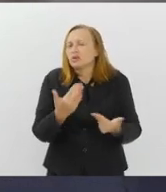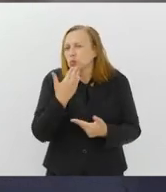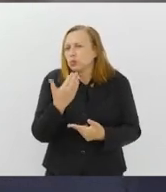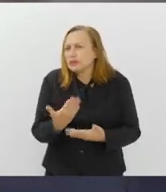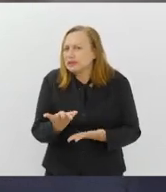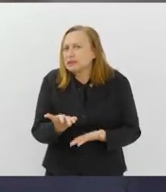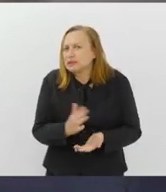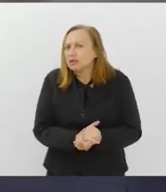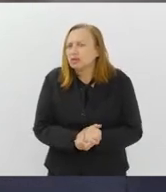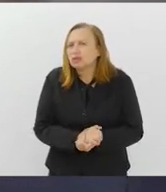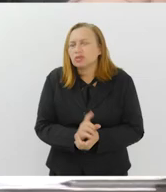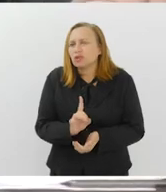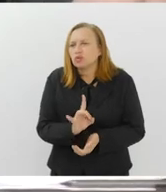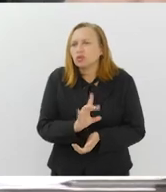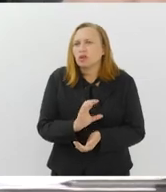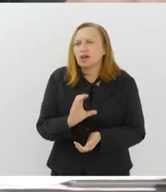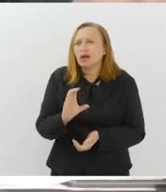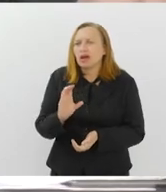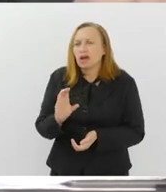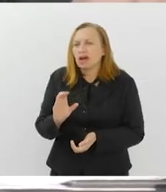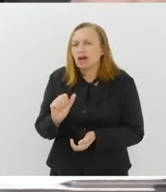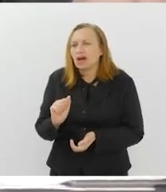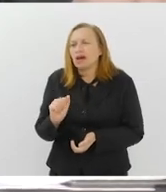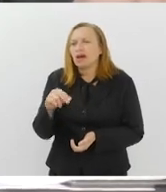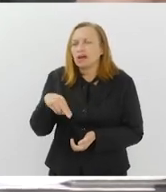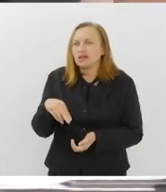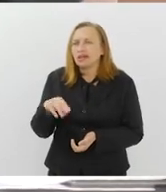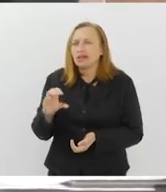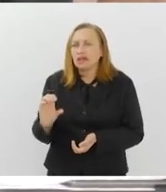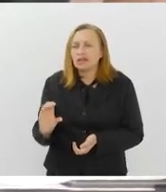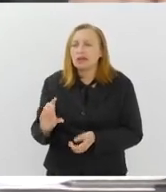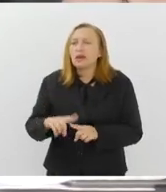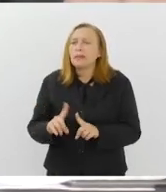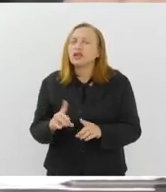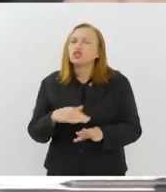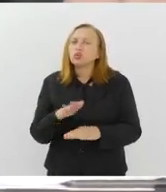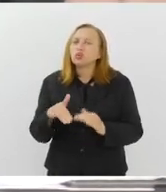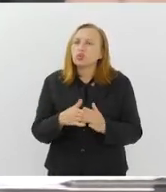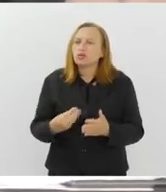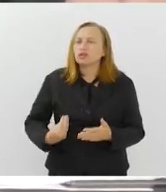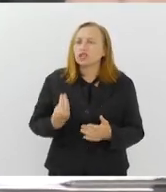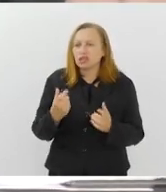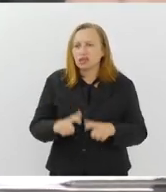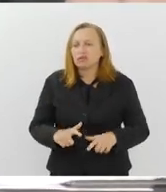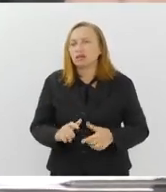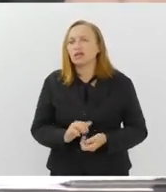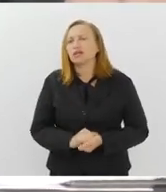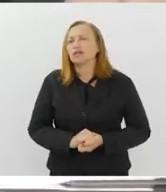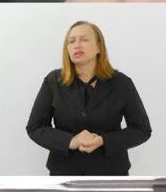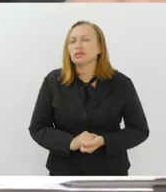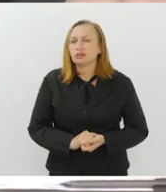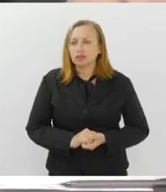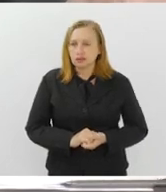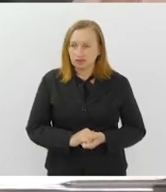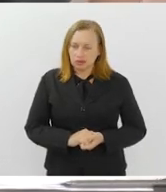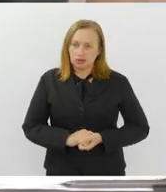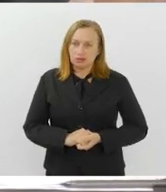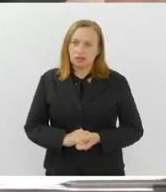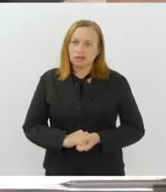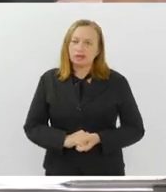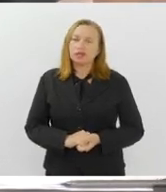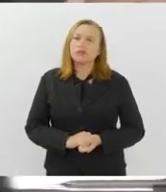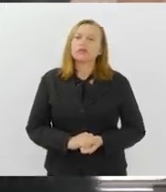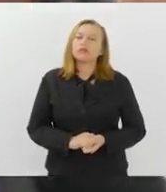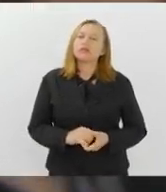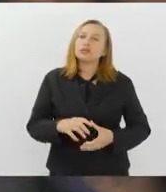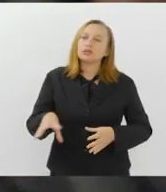à INS, mas também a todas as... aqueles que estão conosco aqui hoje e foram envolvidos nesse nosso